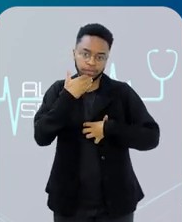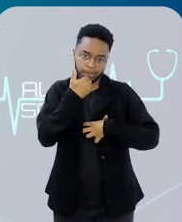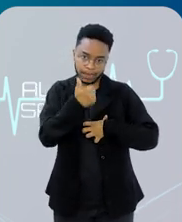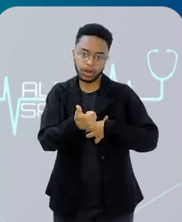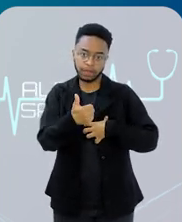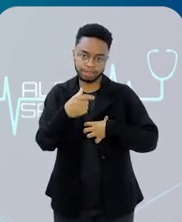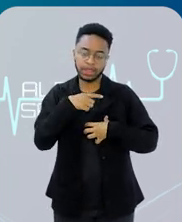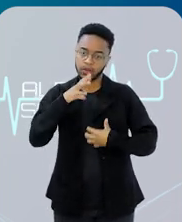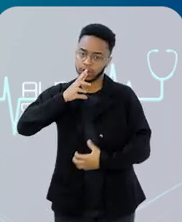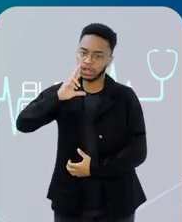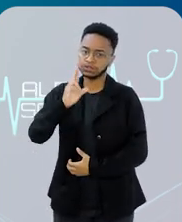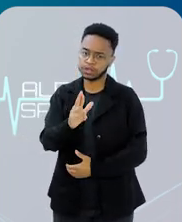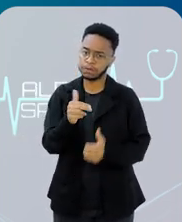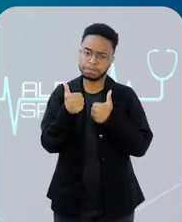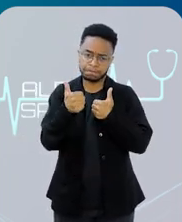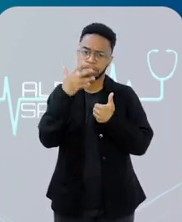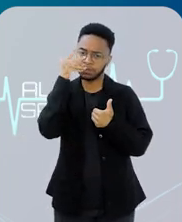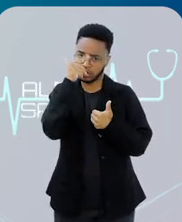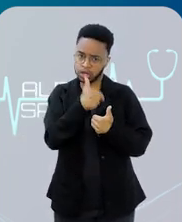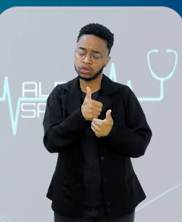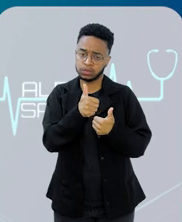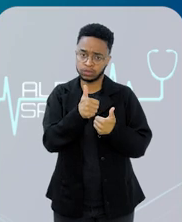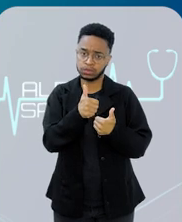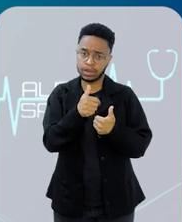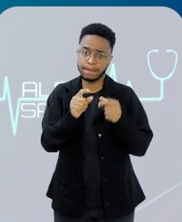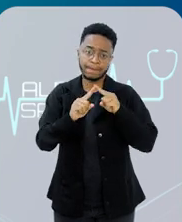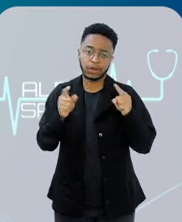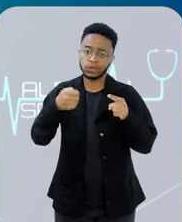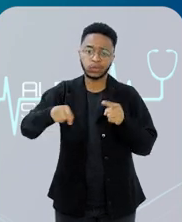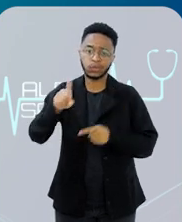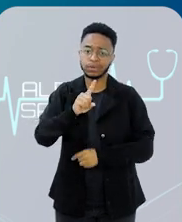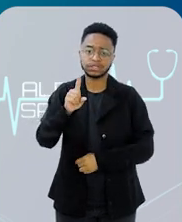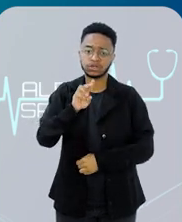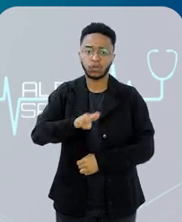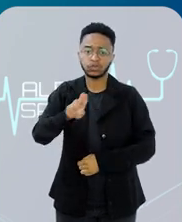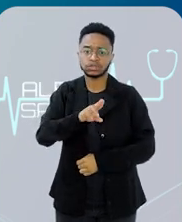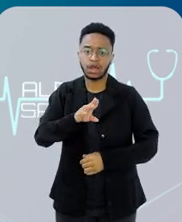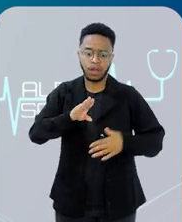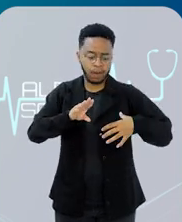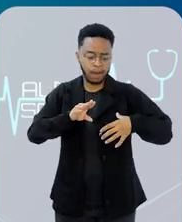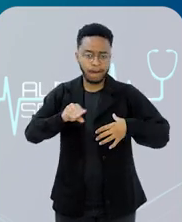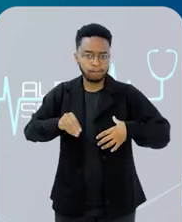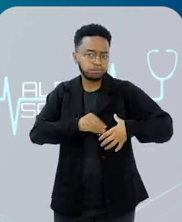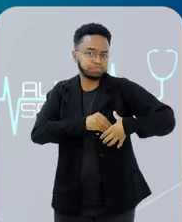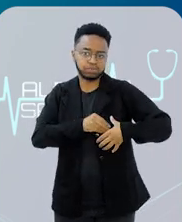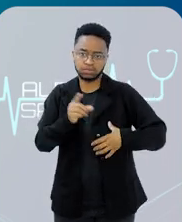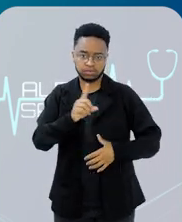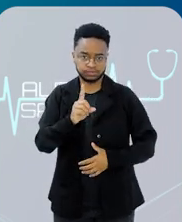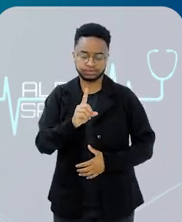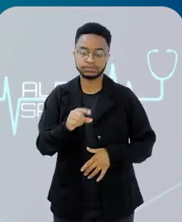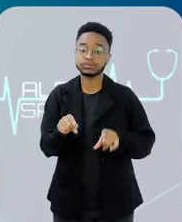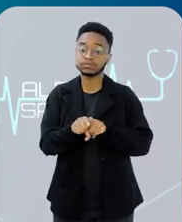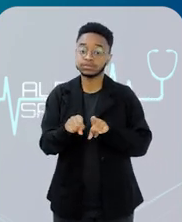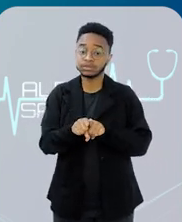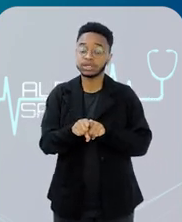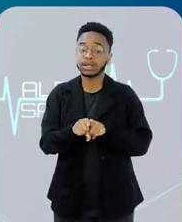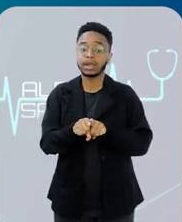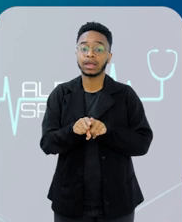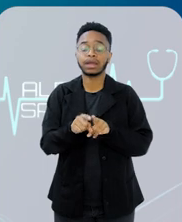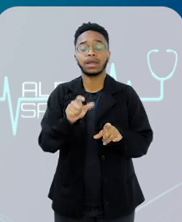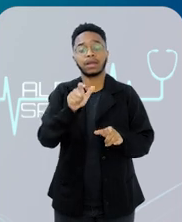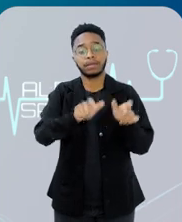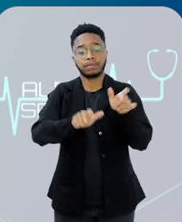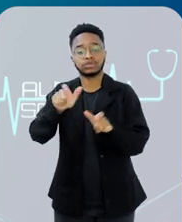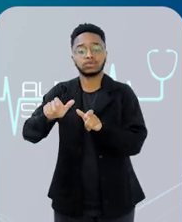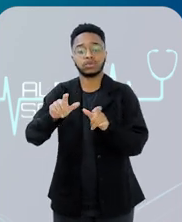a gente tem resultados muito bonitos de mamas sem a necessidade de usar prótese. E cada vez mais também, até as próprias